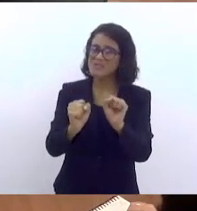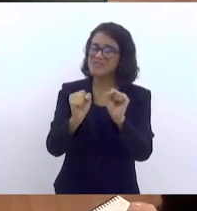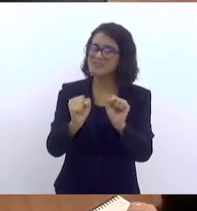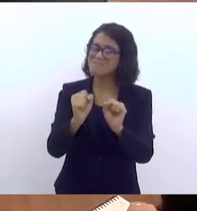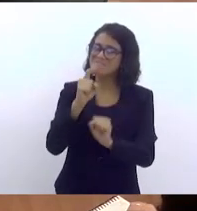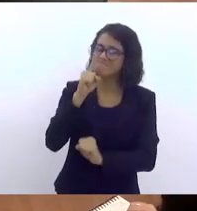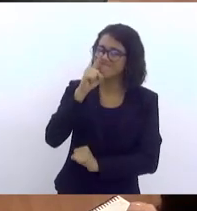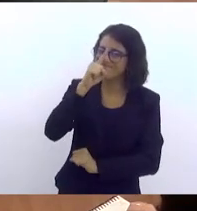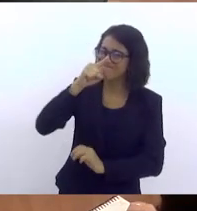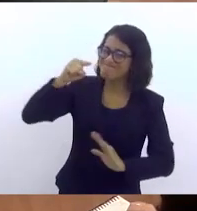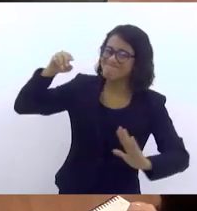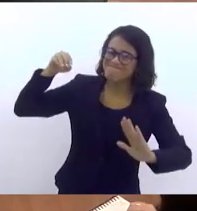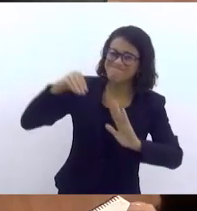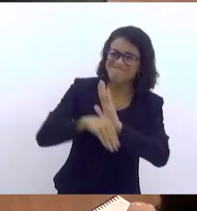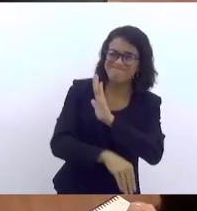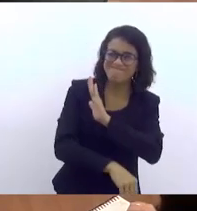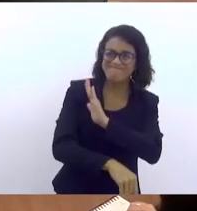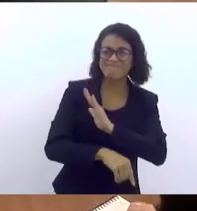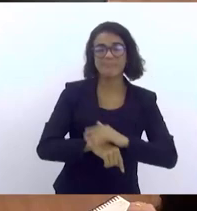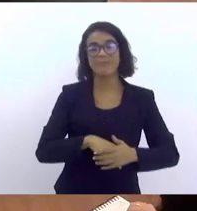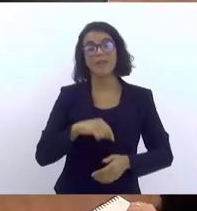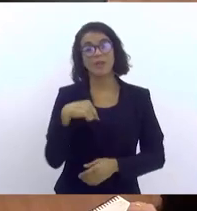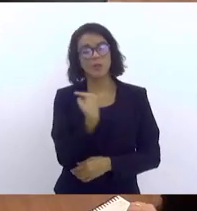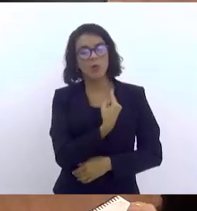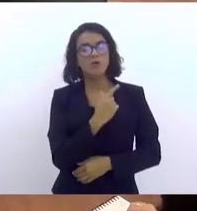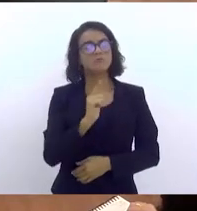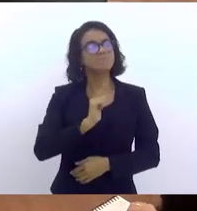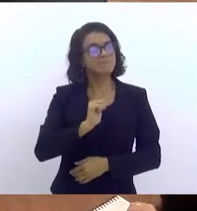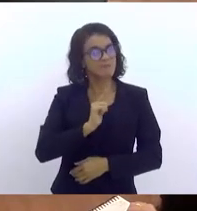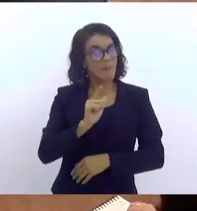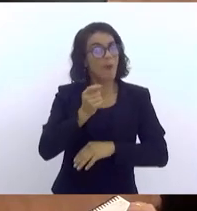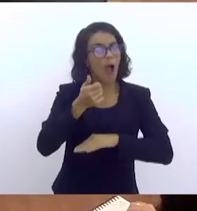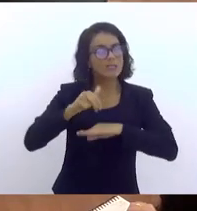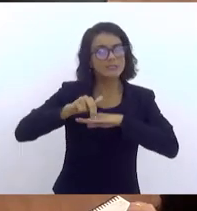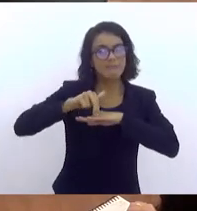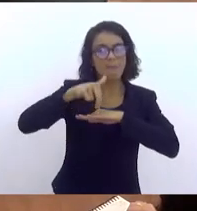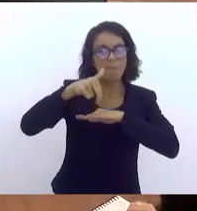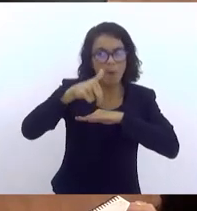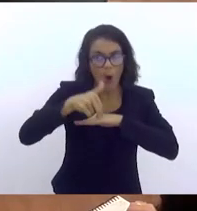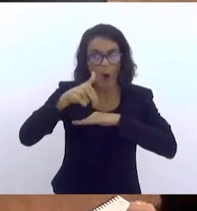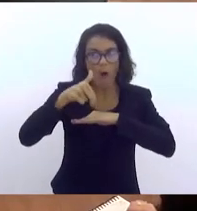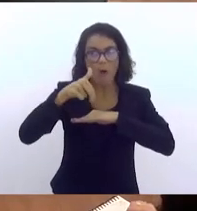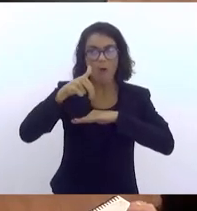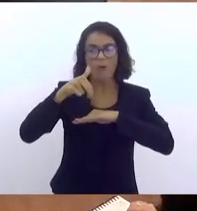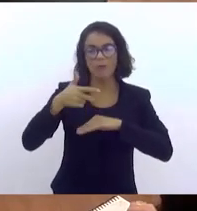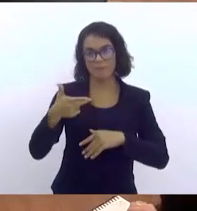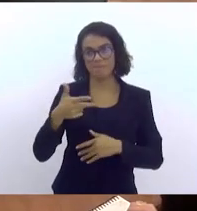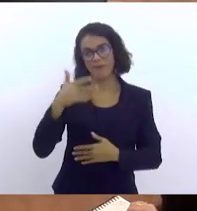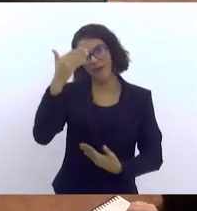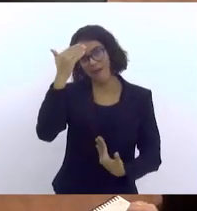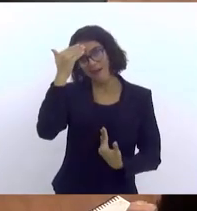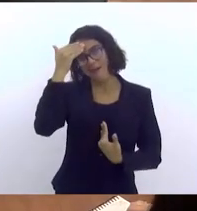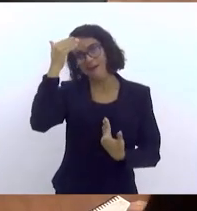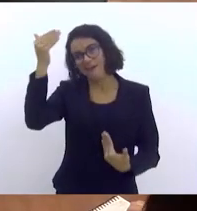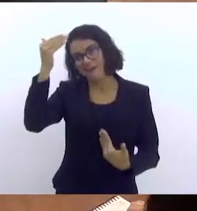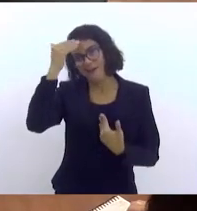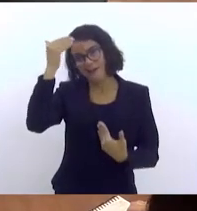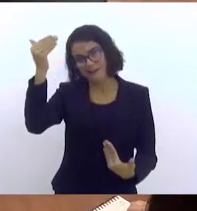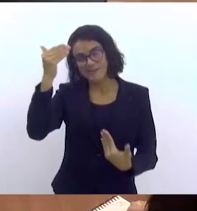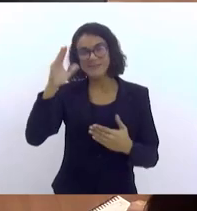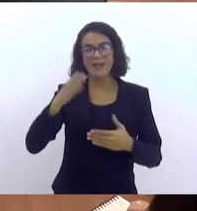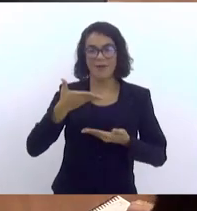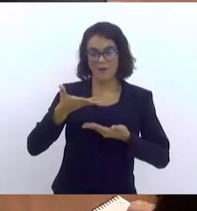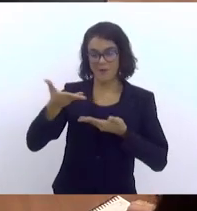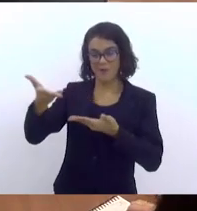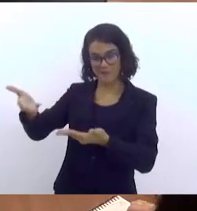a um precipício e nós estivermos muito perto dele então quero agradecer a esse a